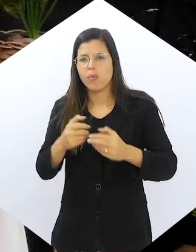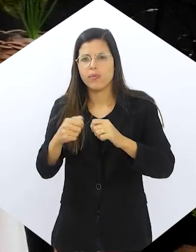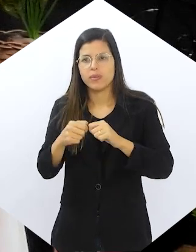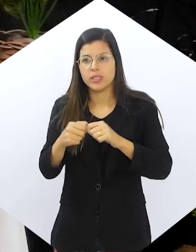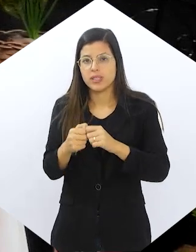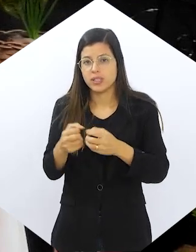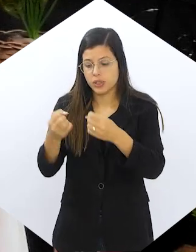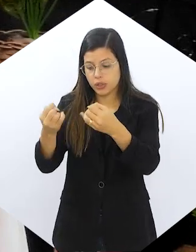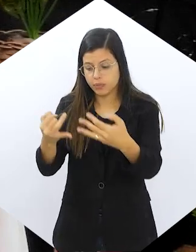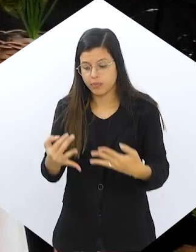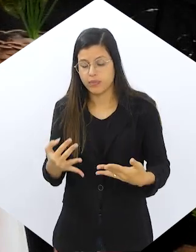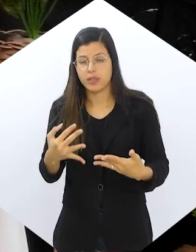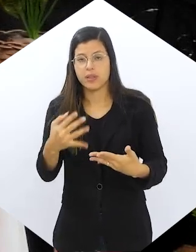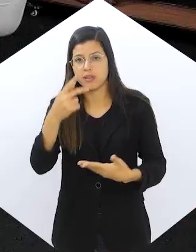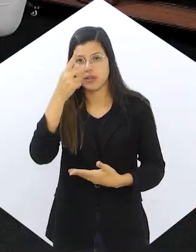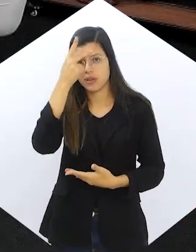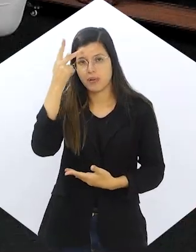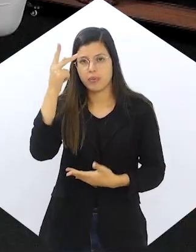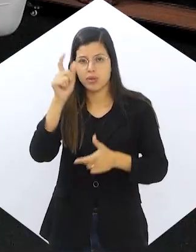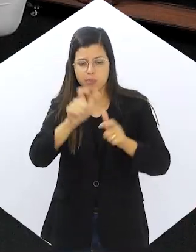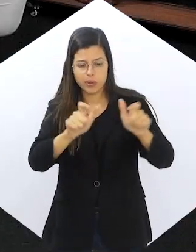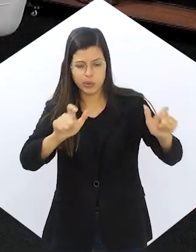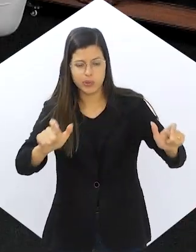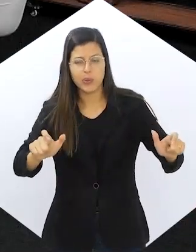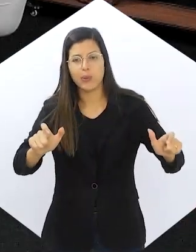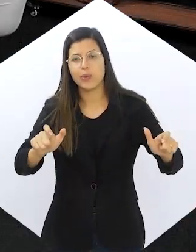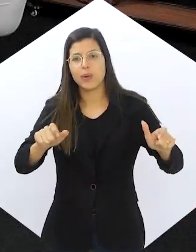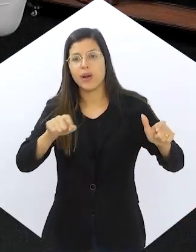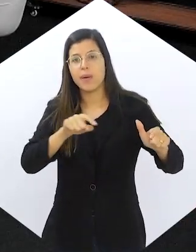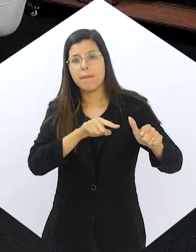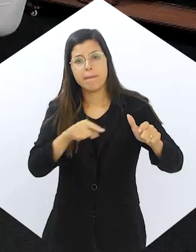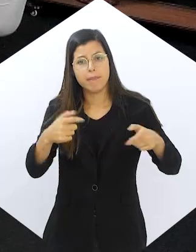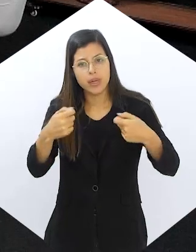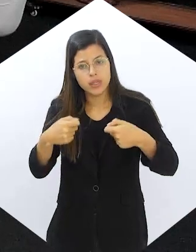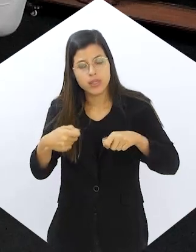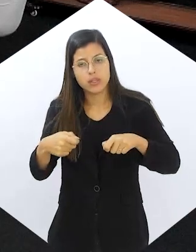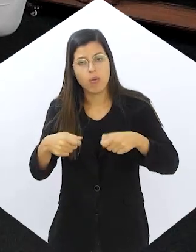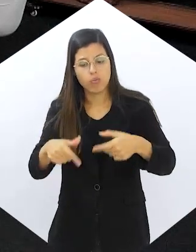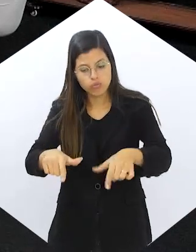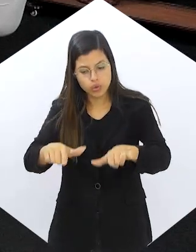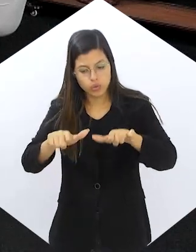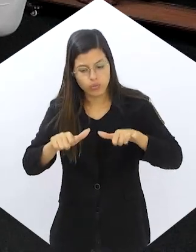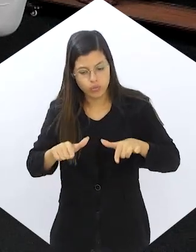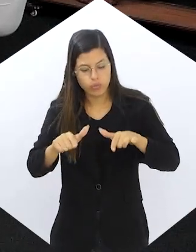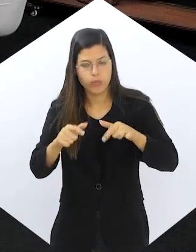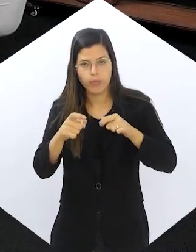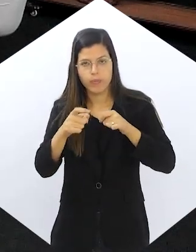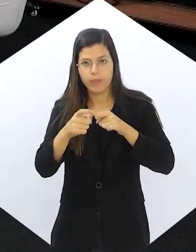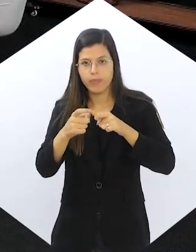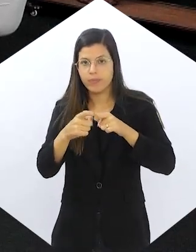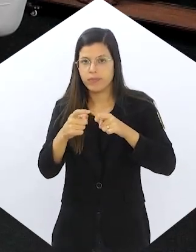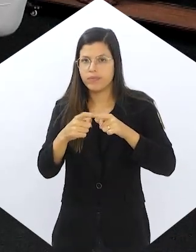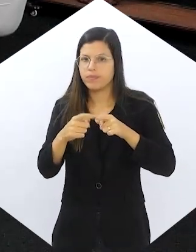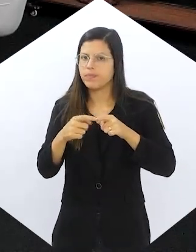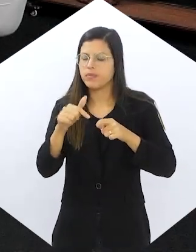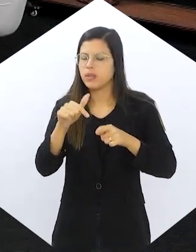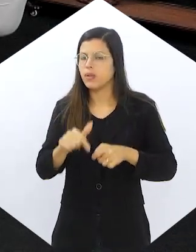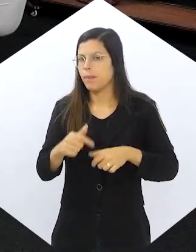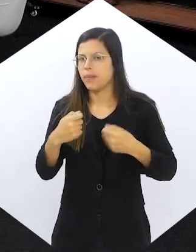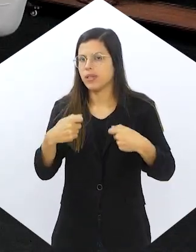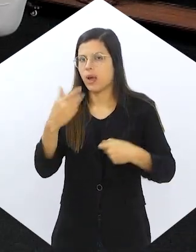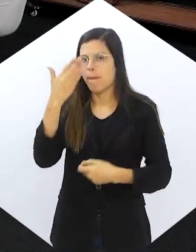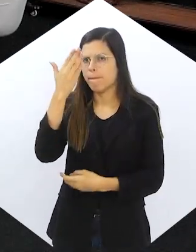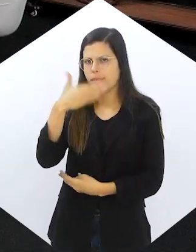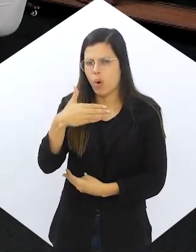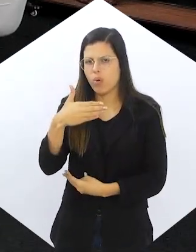fazer para explicar para essas pessoas que elas precisam de um laudo realmente, né? Elas precisam provar que elas têm